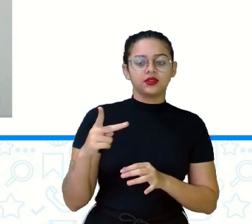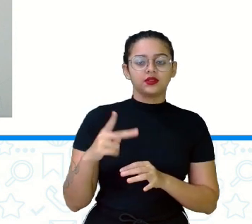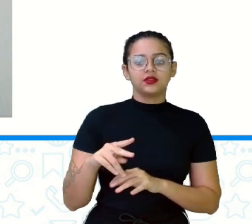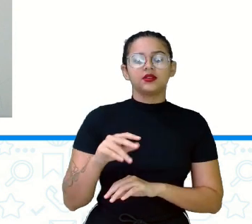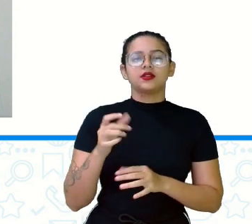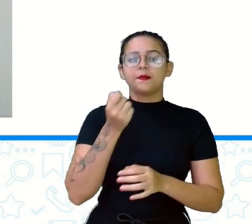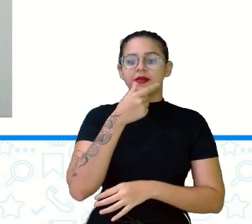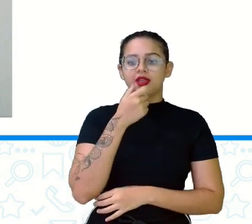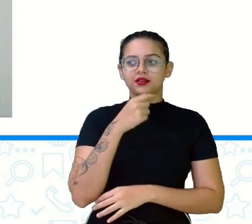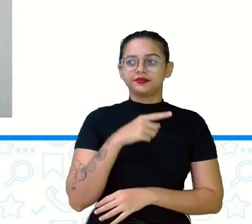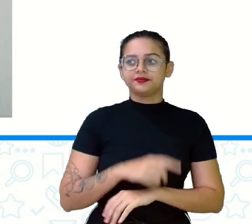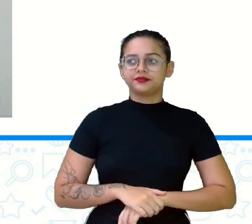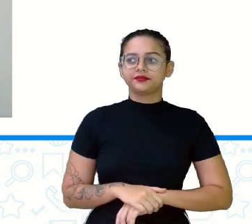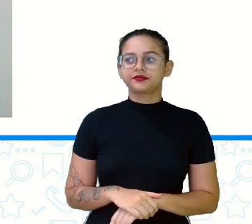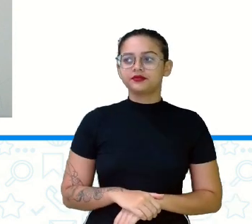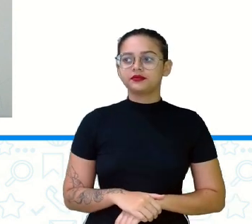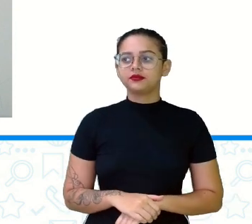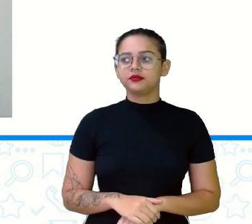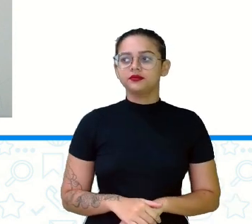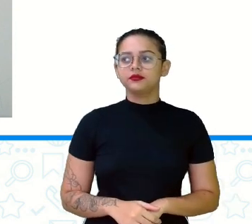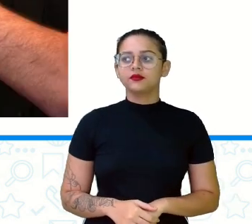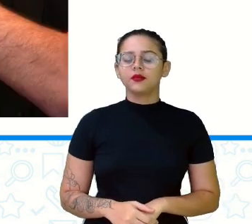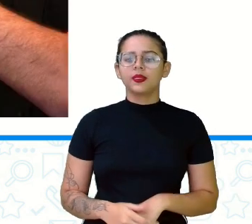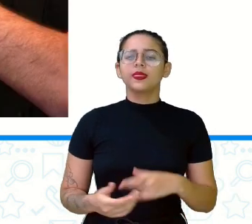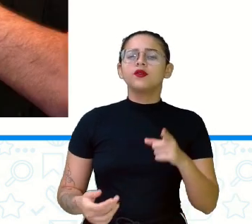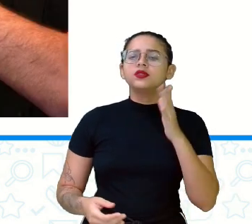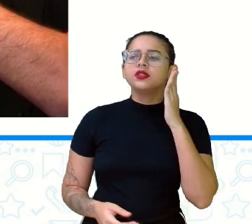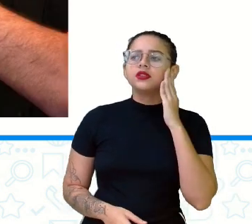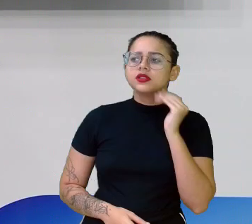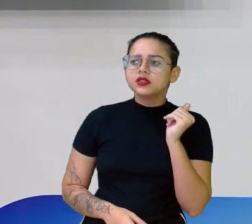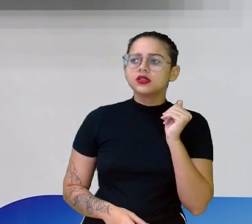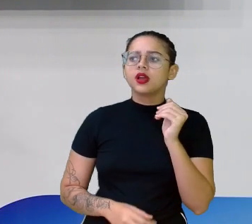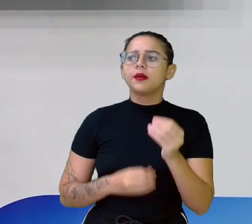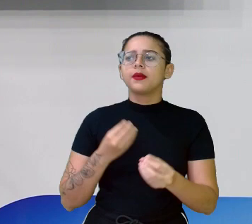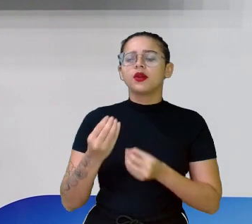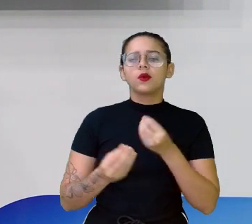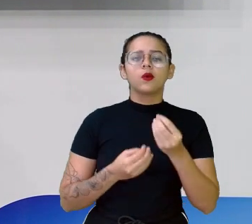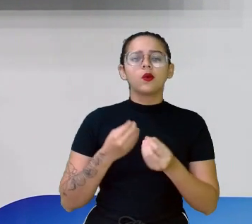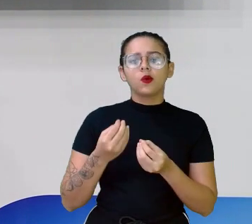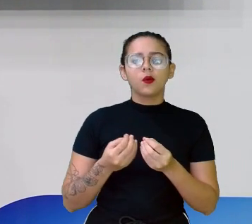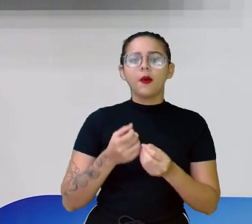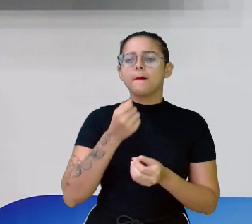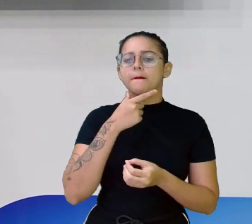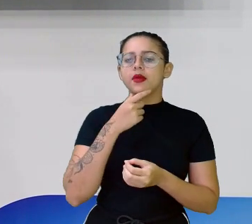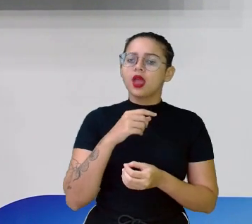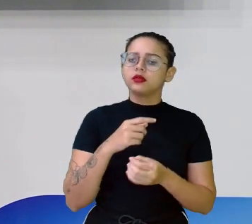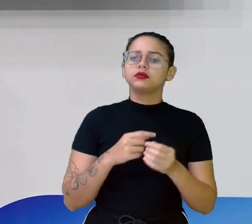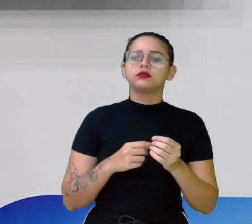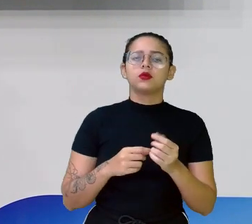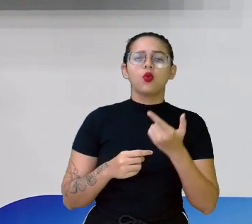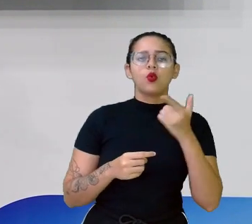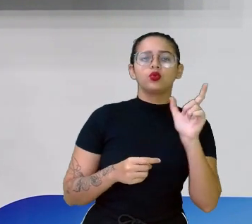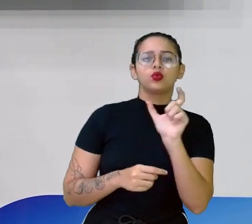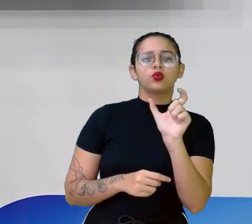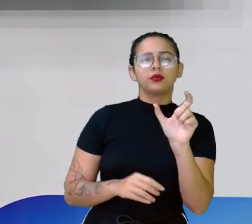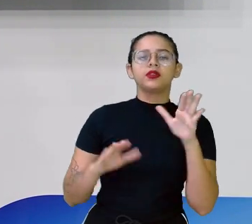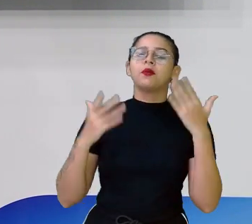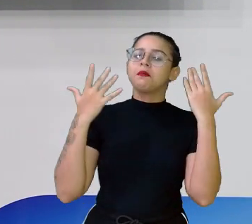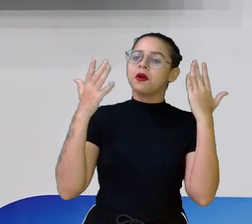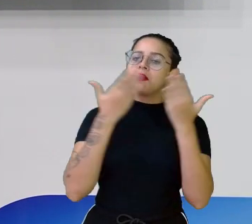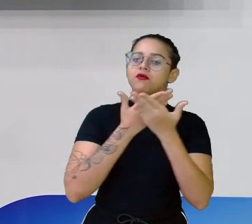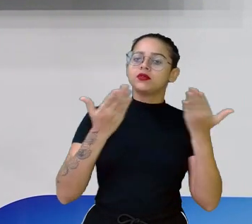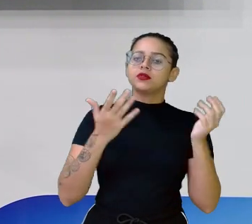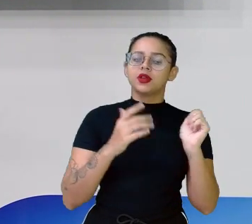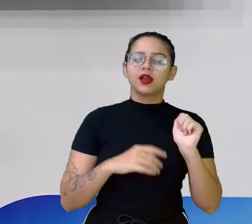anedota. Você sabe como a piada também é chamada? Claro que sabe, porque desde o começo eu já falei aqui, então palmas para